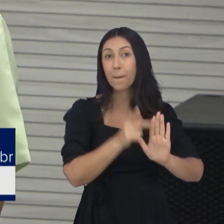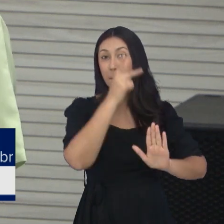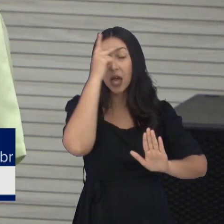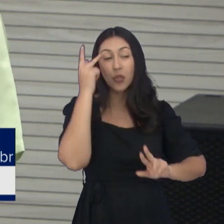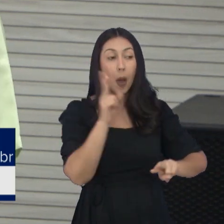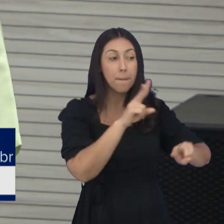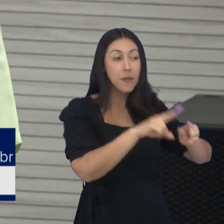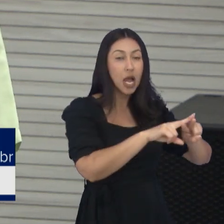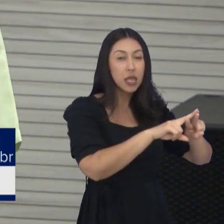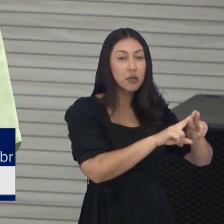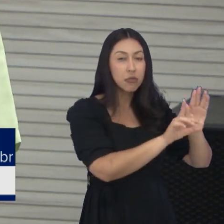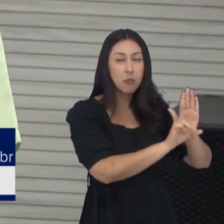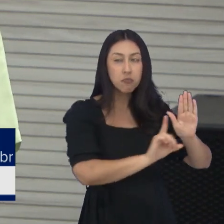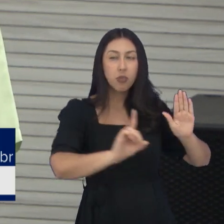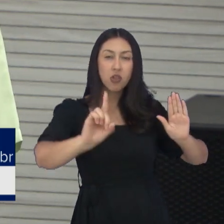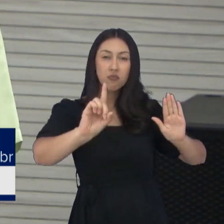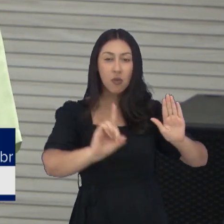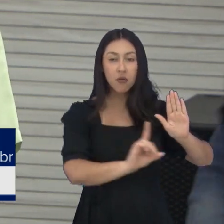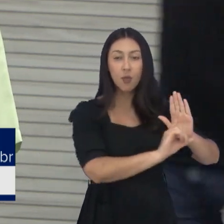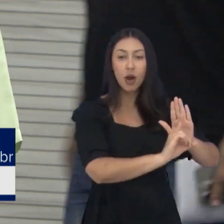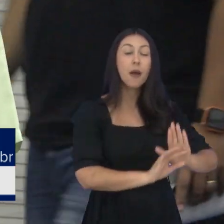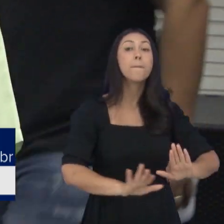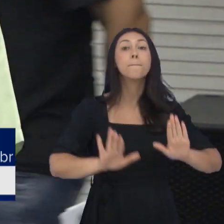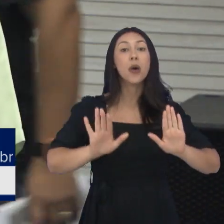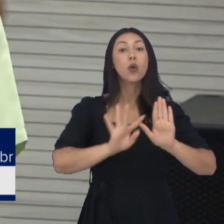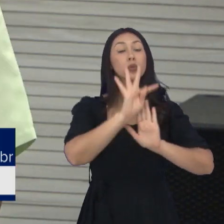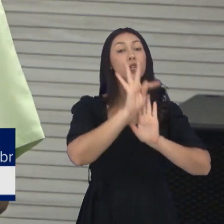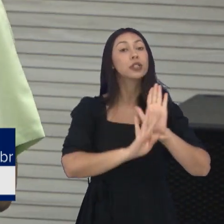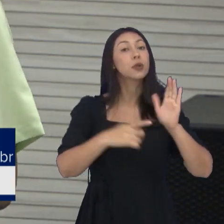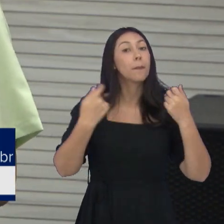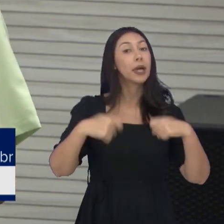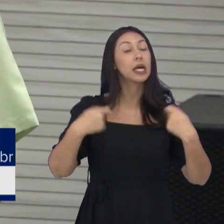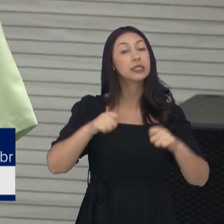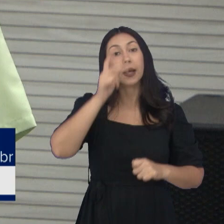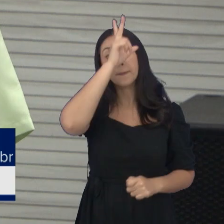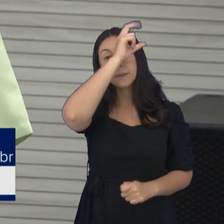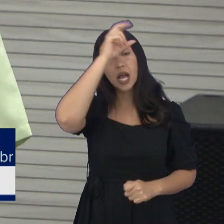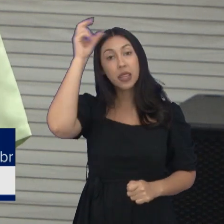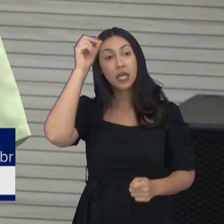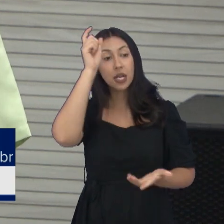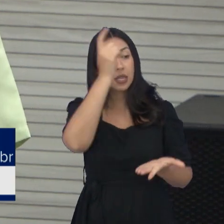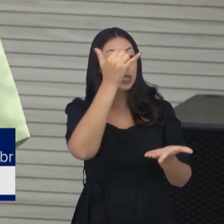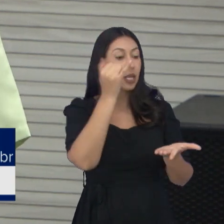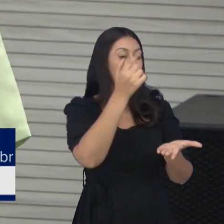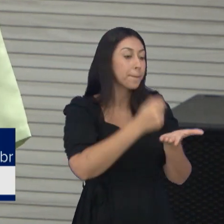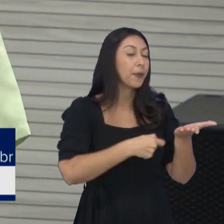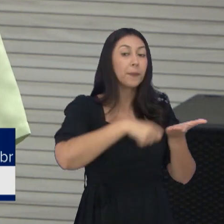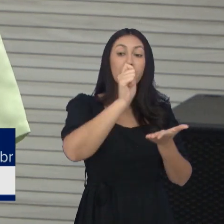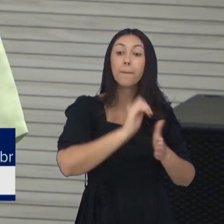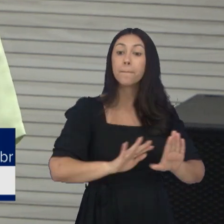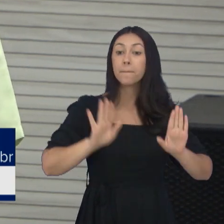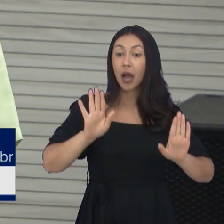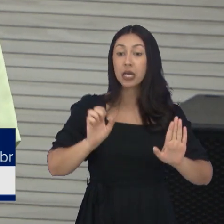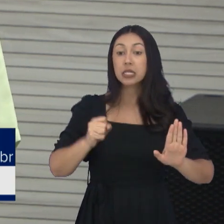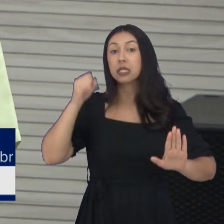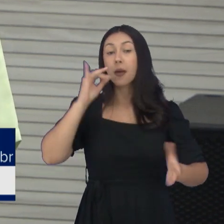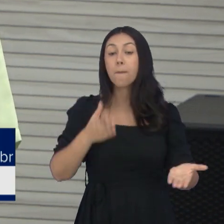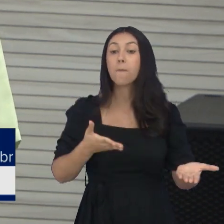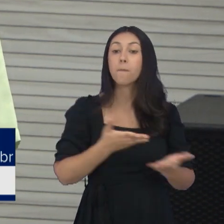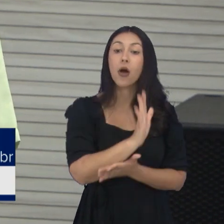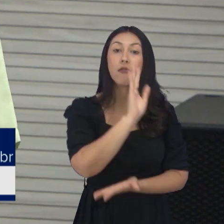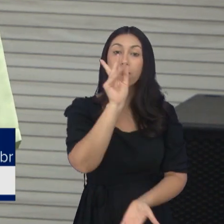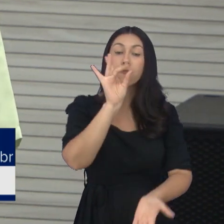texto ainda precisa ser sancionado pelo presidente. E se ela for sancionada integralmente,